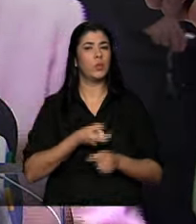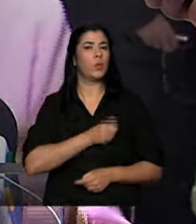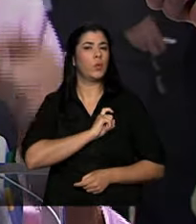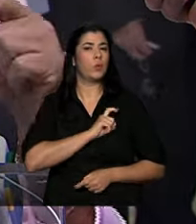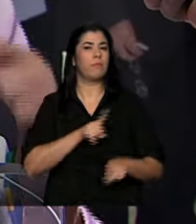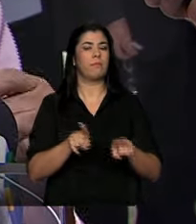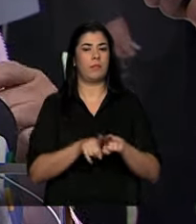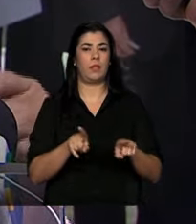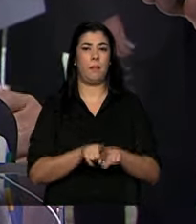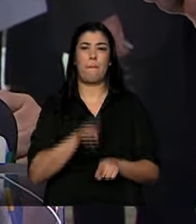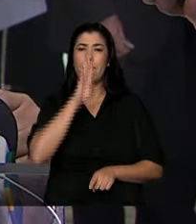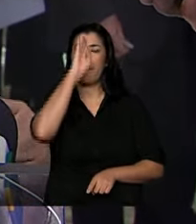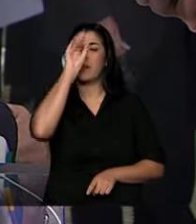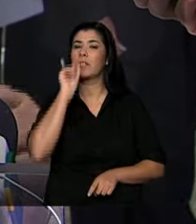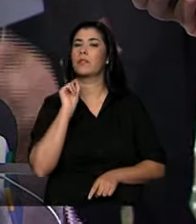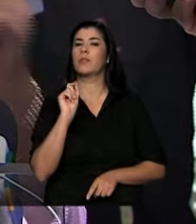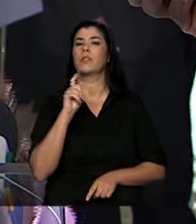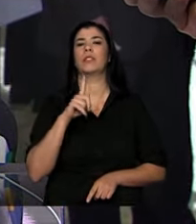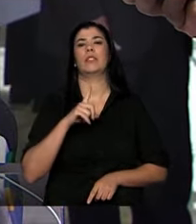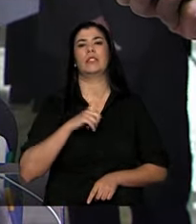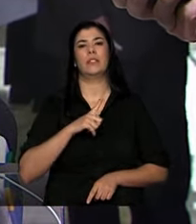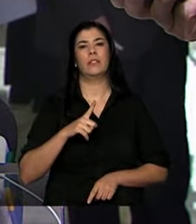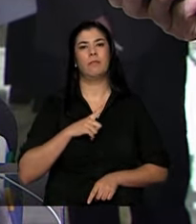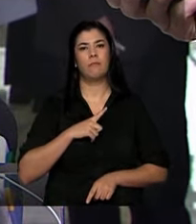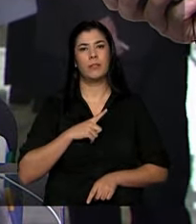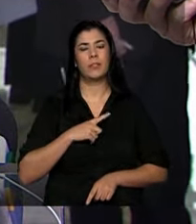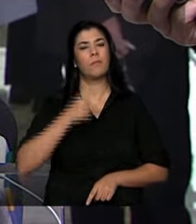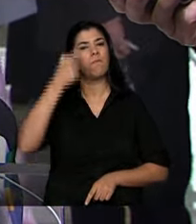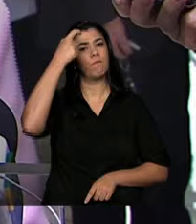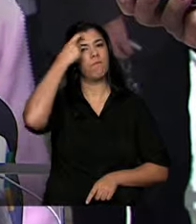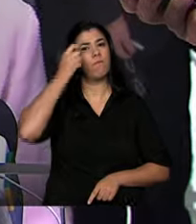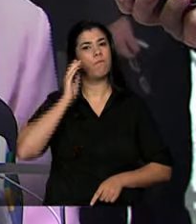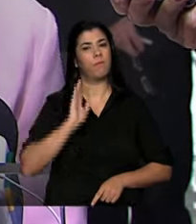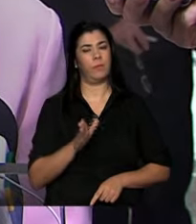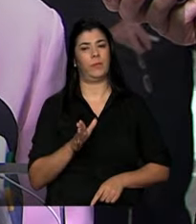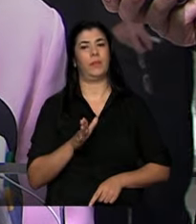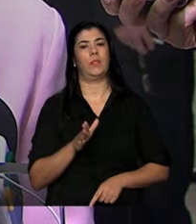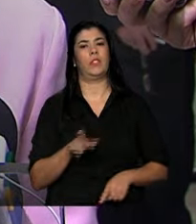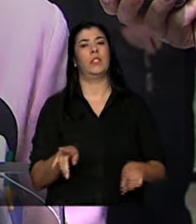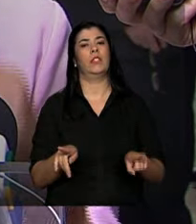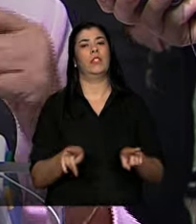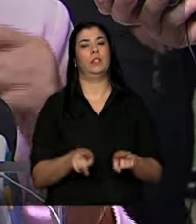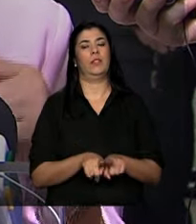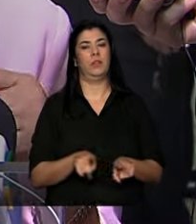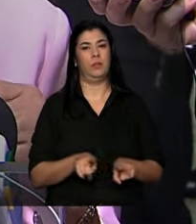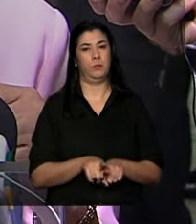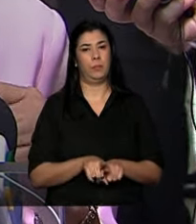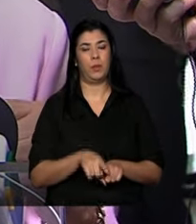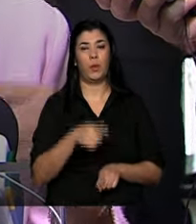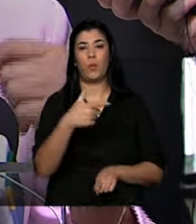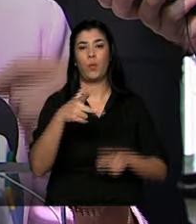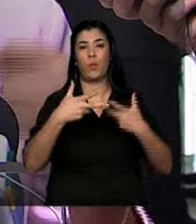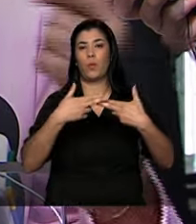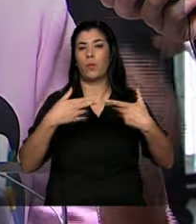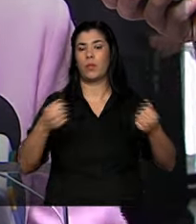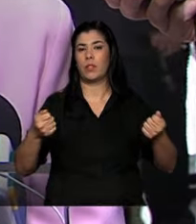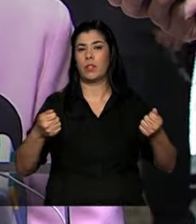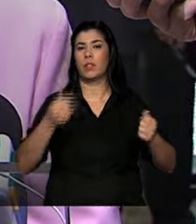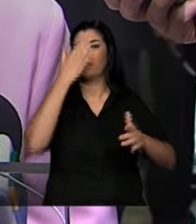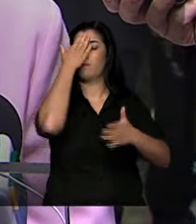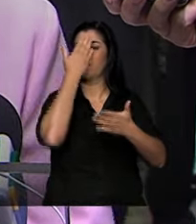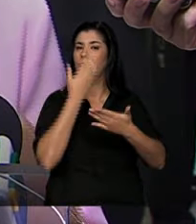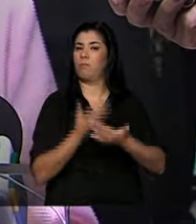porque eu tenho consciência e além disso eu tenho a